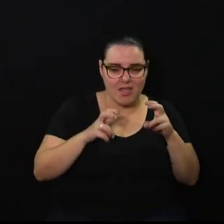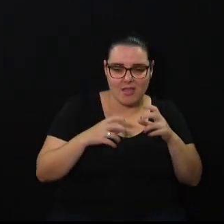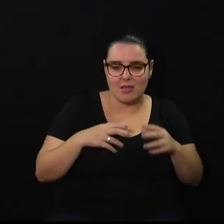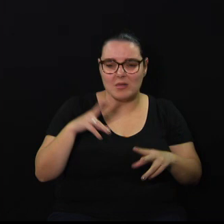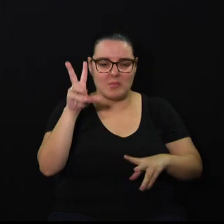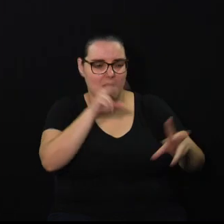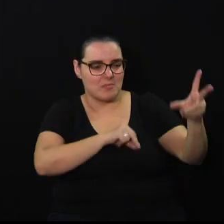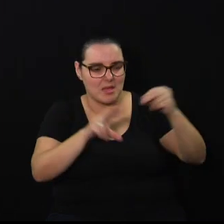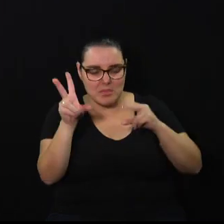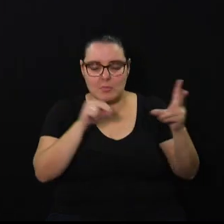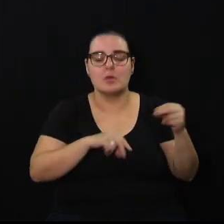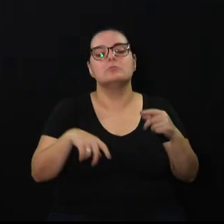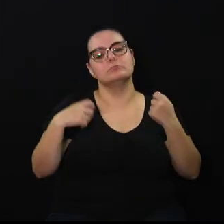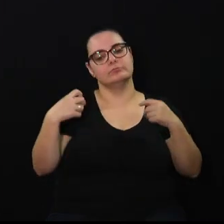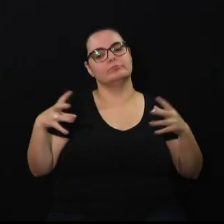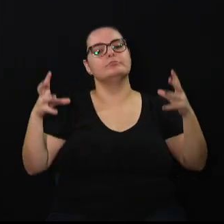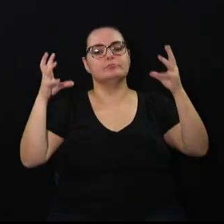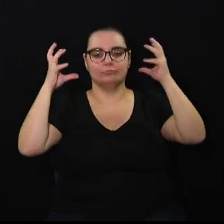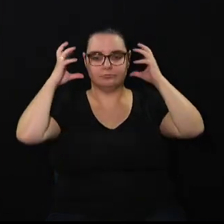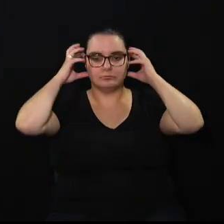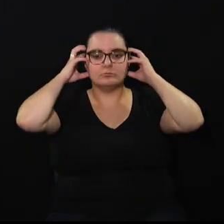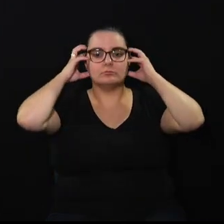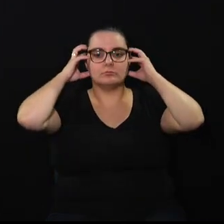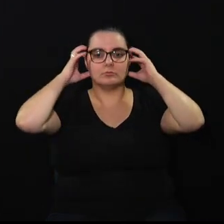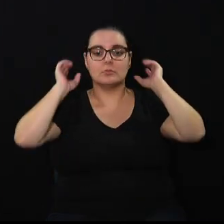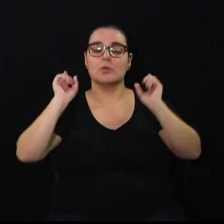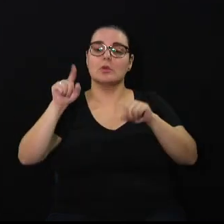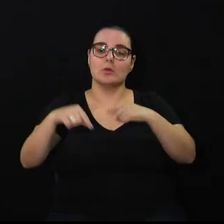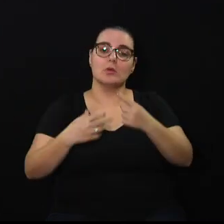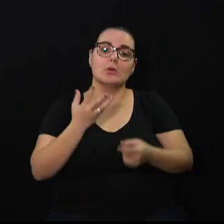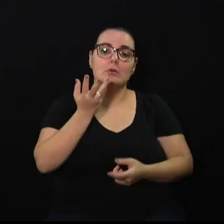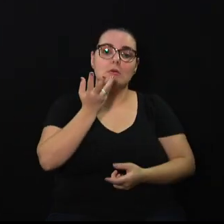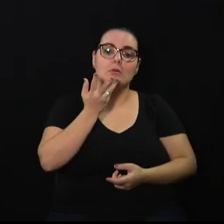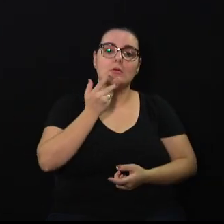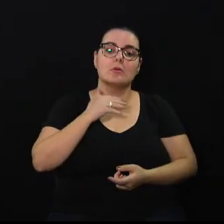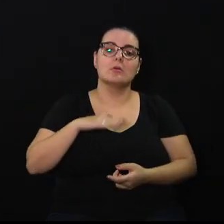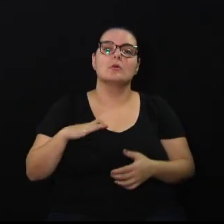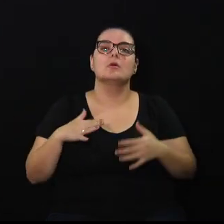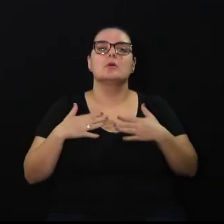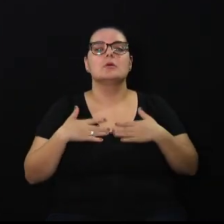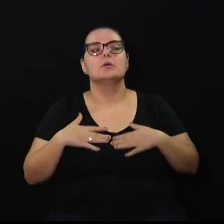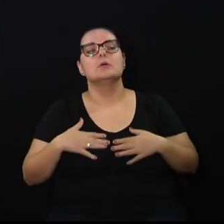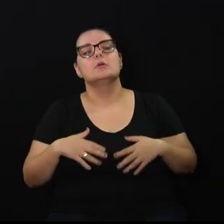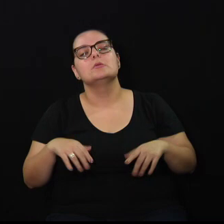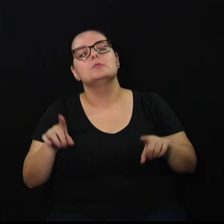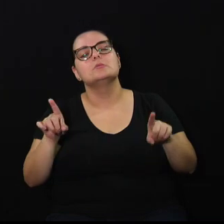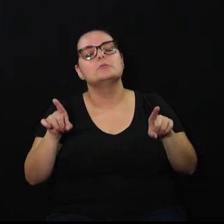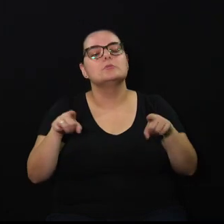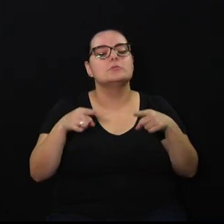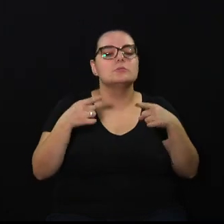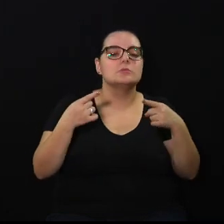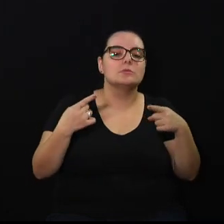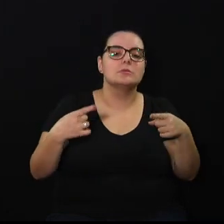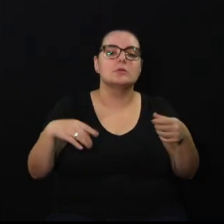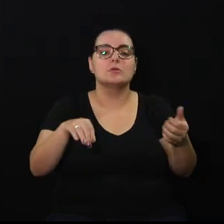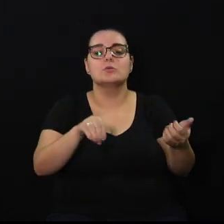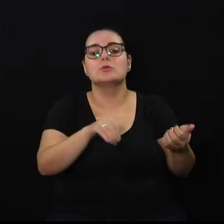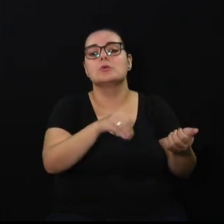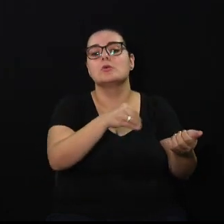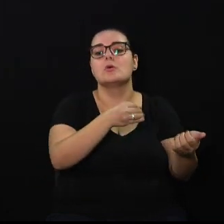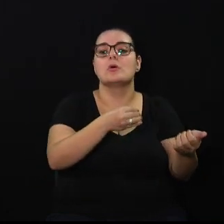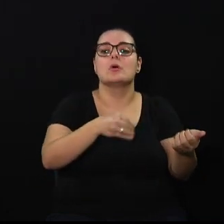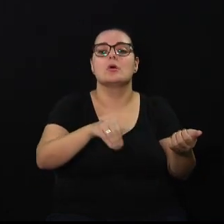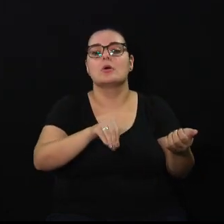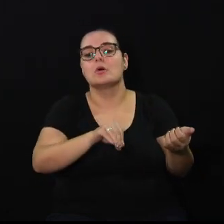abafador e outras crianças também já precisam mais uma com maria de música clássica né e